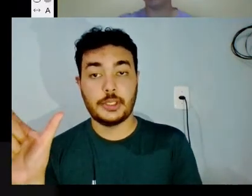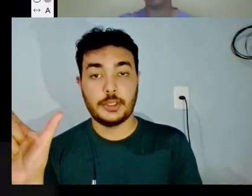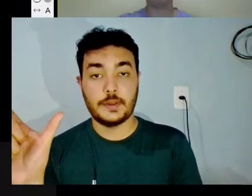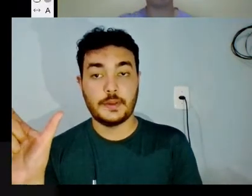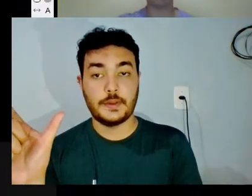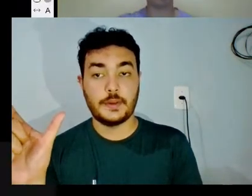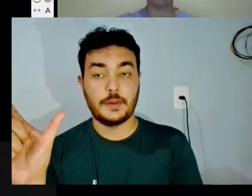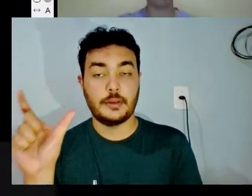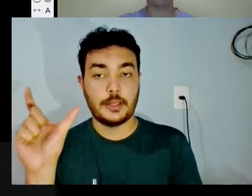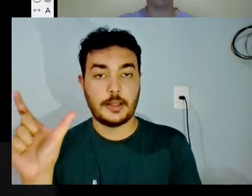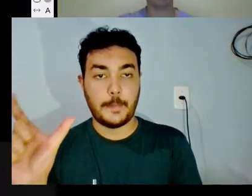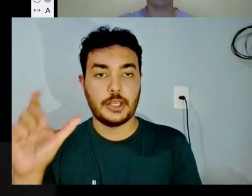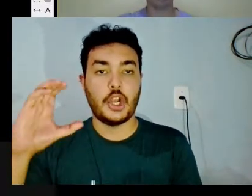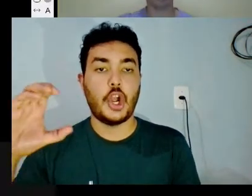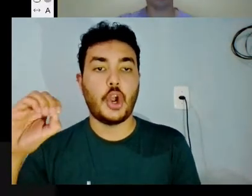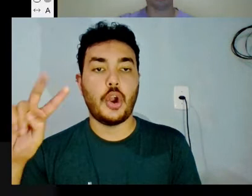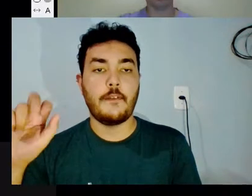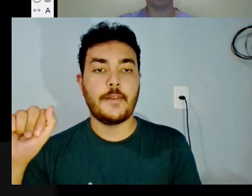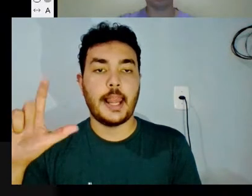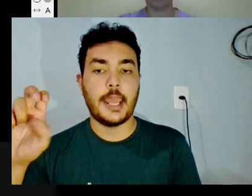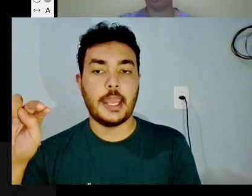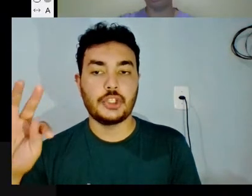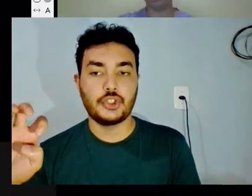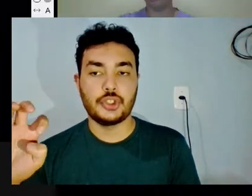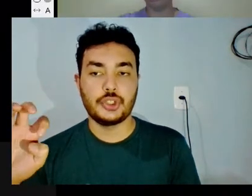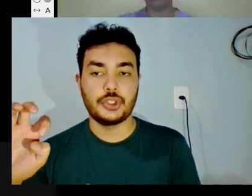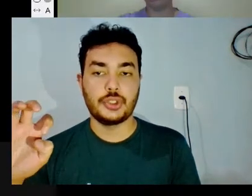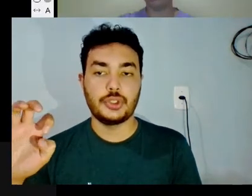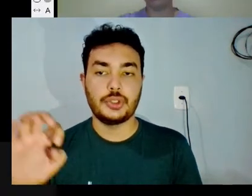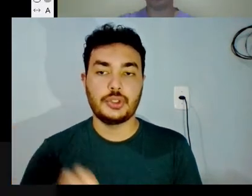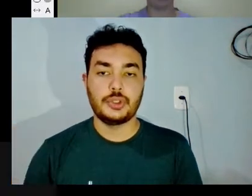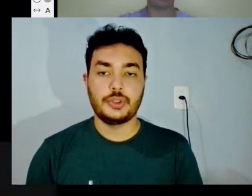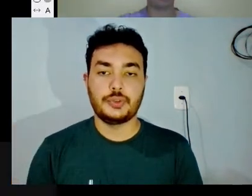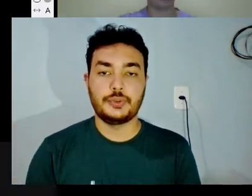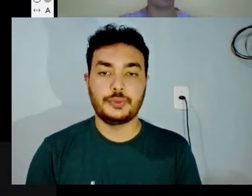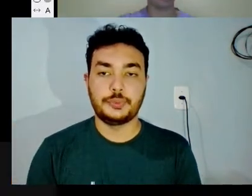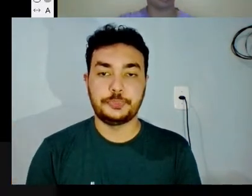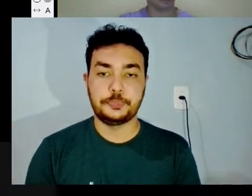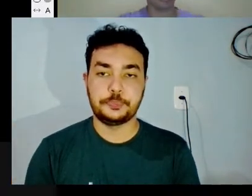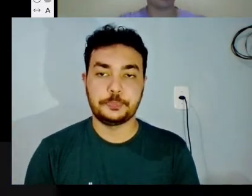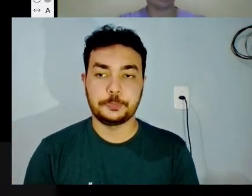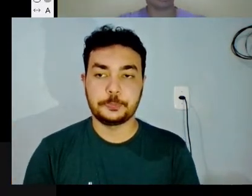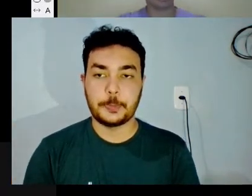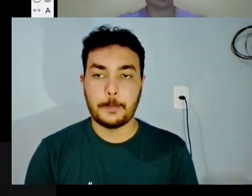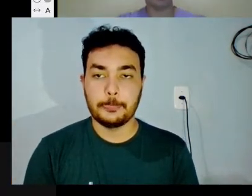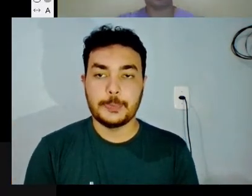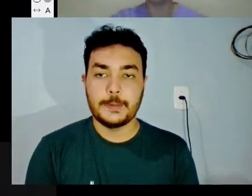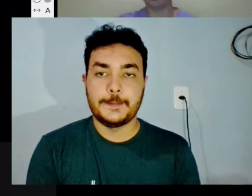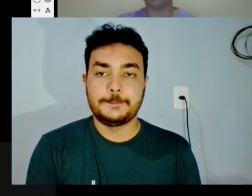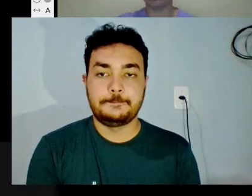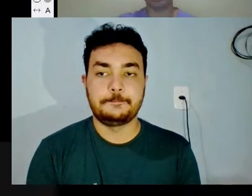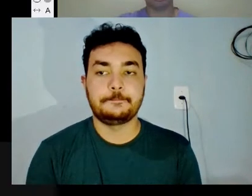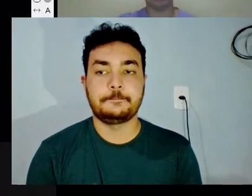né? E essa parte covalente aqui, ó, tá bem? Que estão associadas a esses